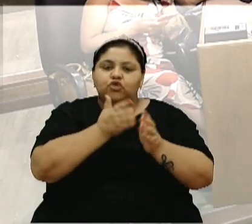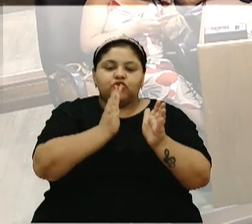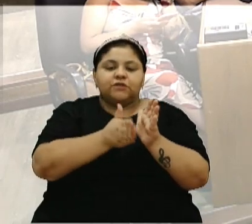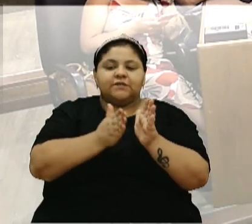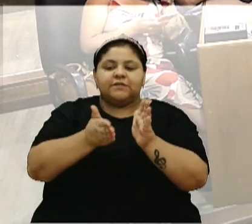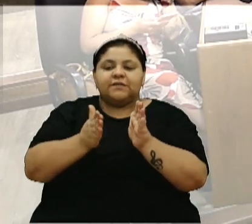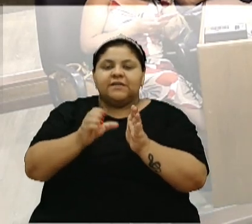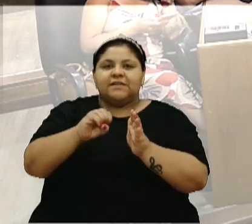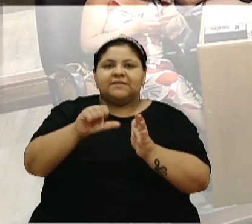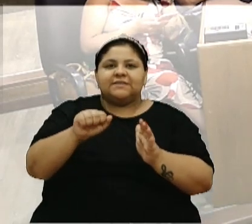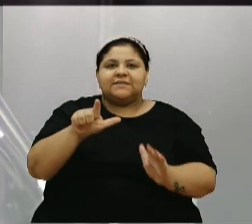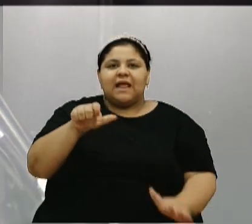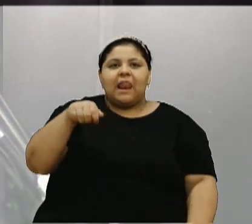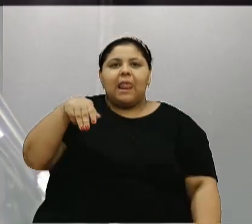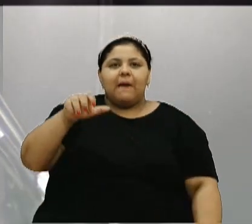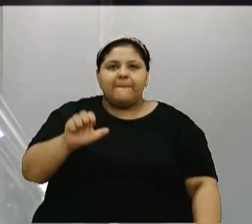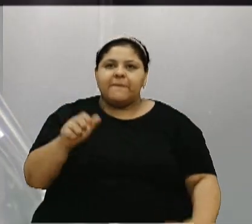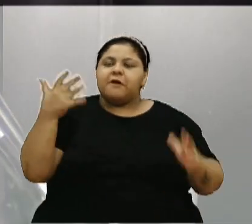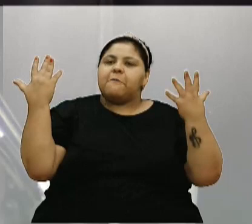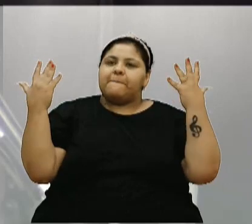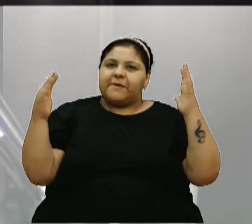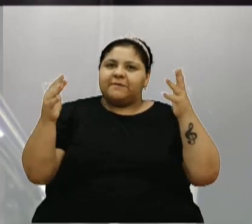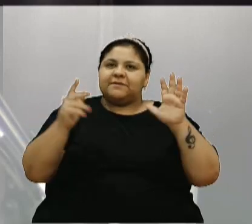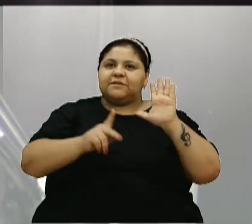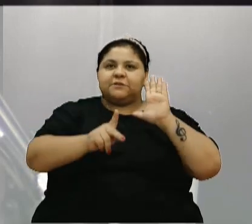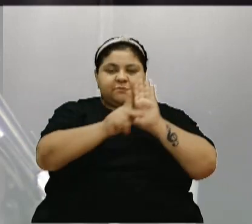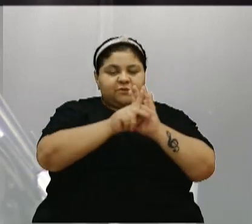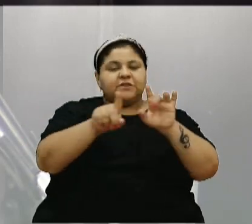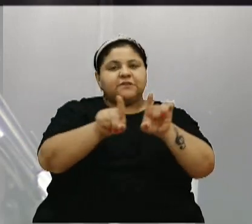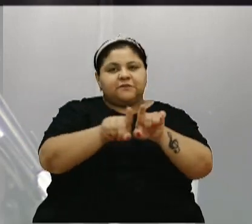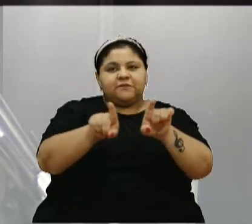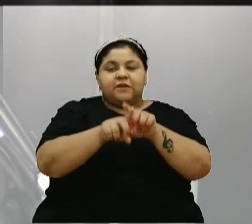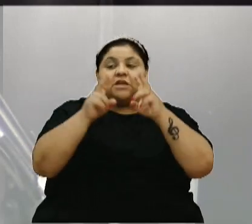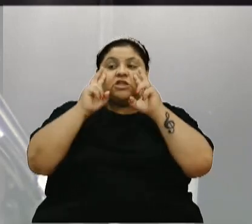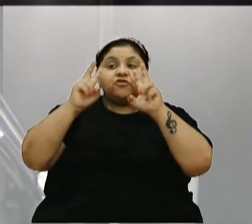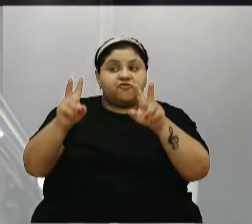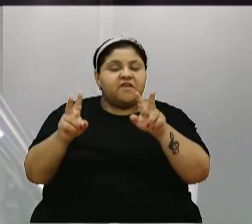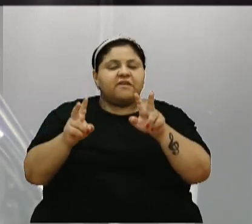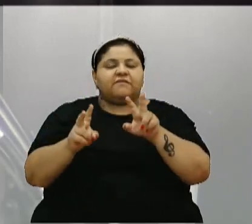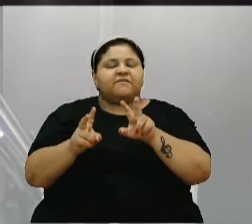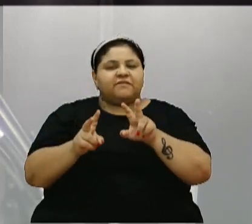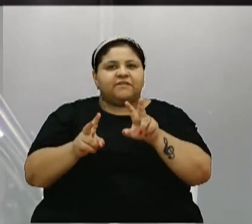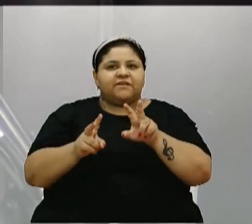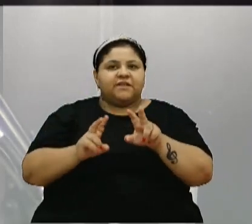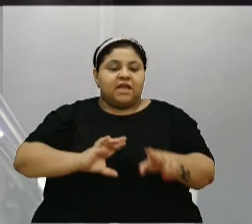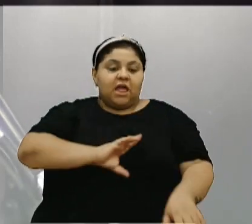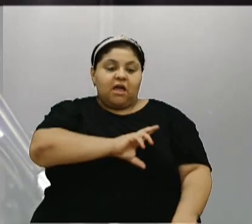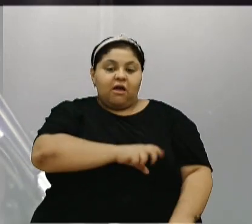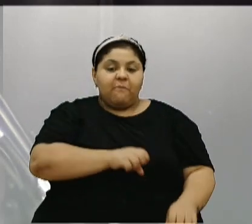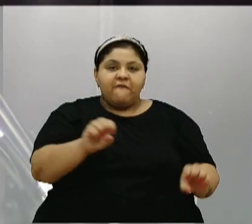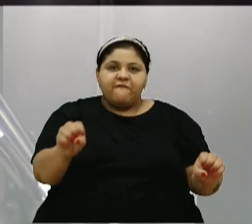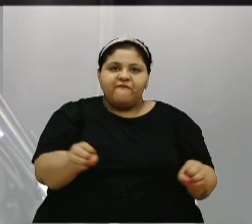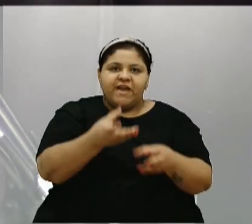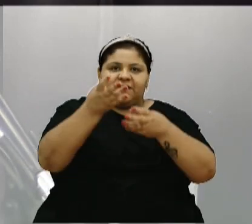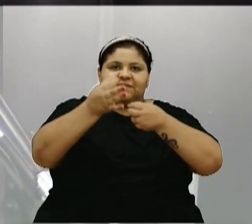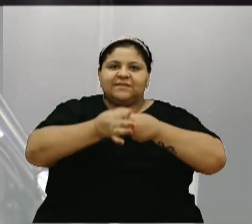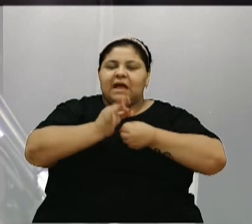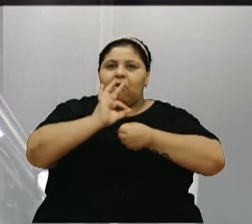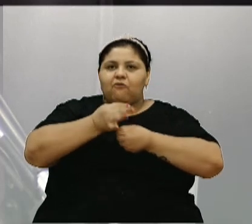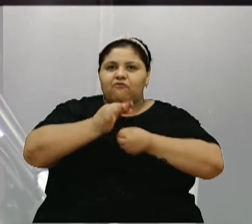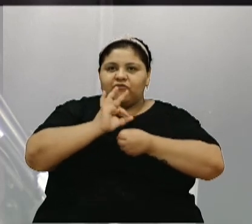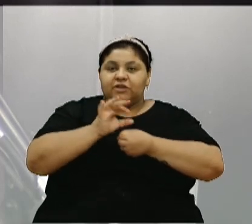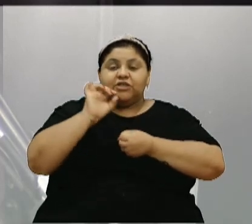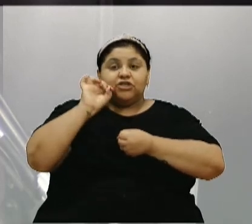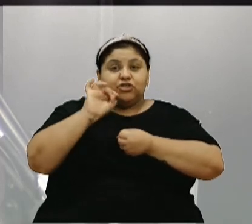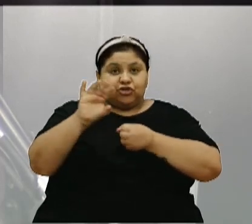Então, parabenizar o senhor por esse projeto também. A gente vê que o senhor realmente ama a festa da uva. E só